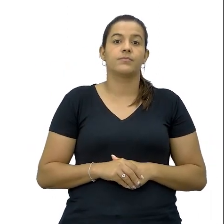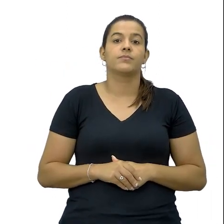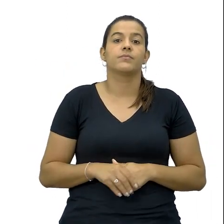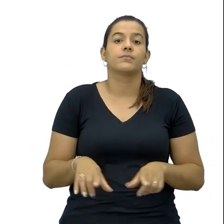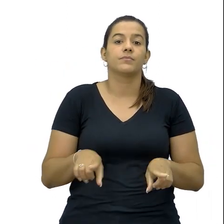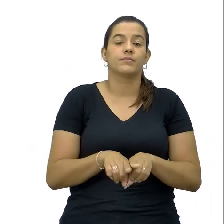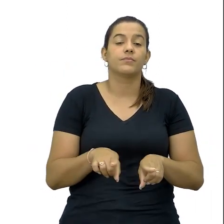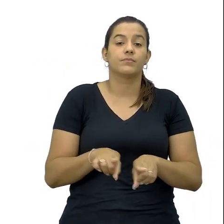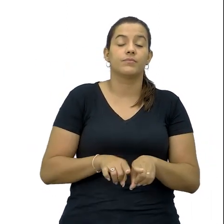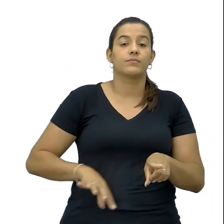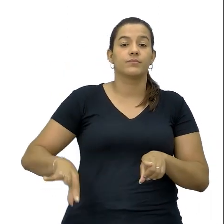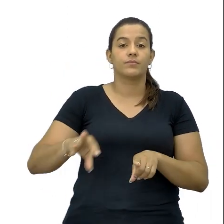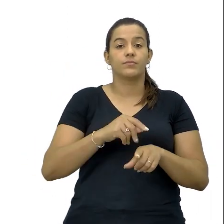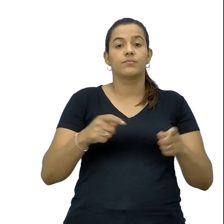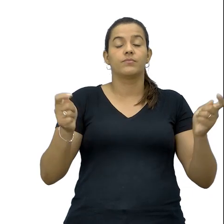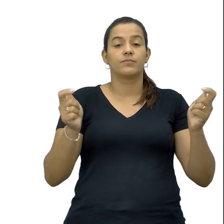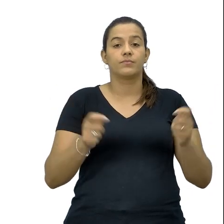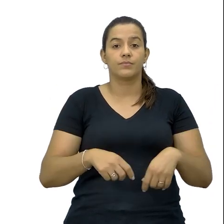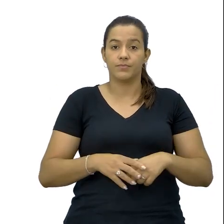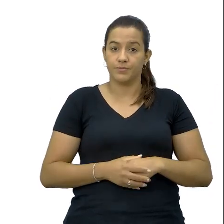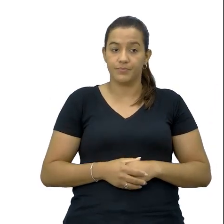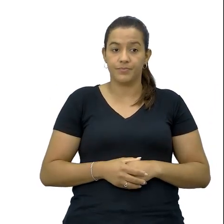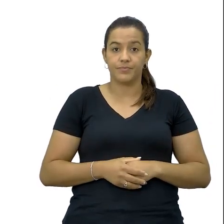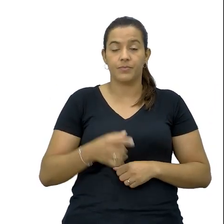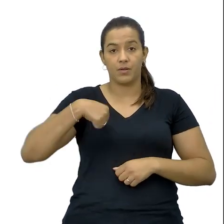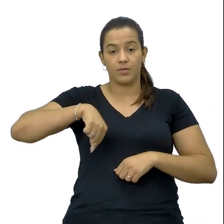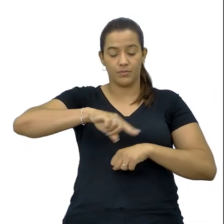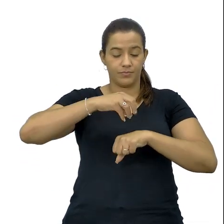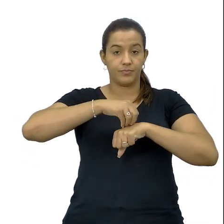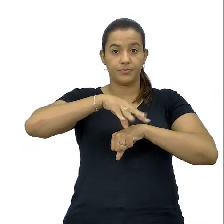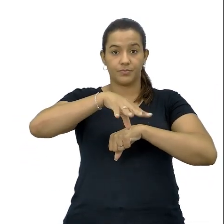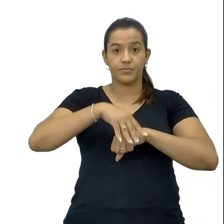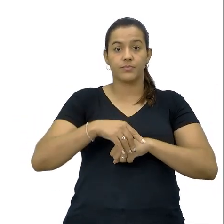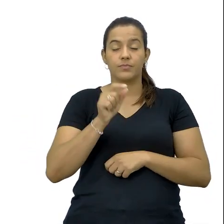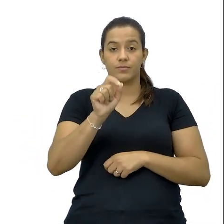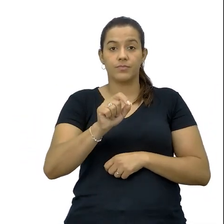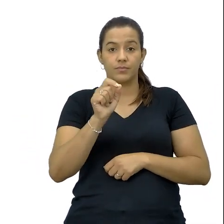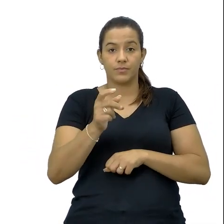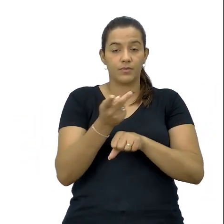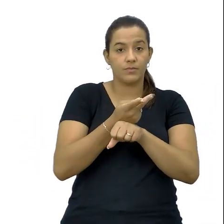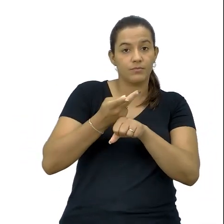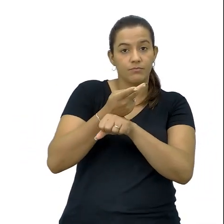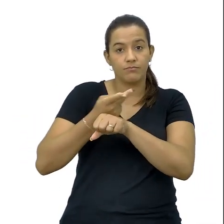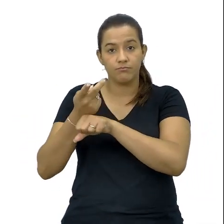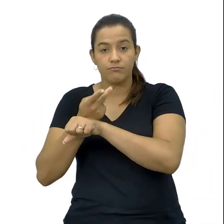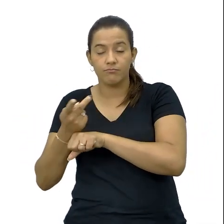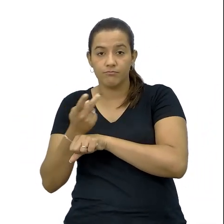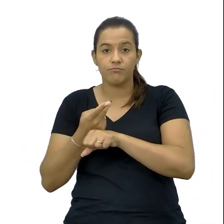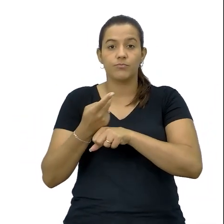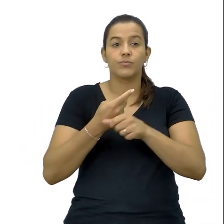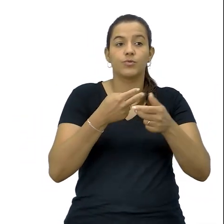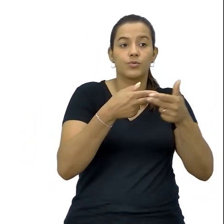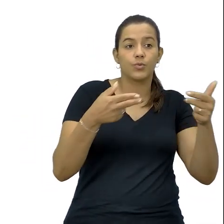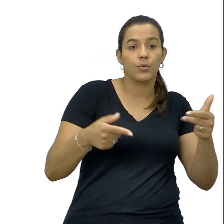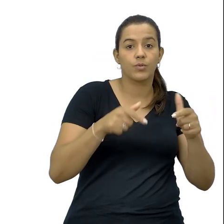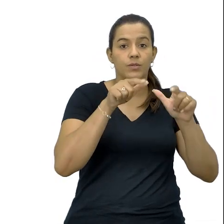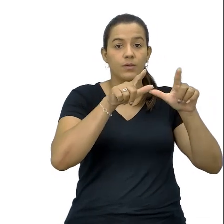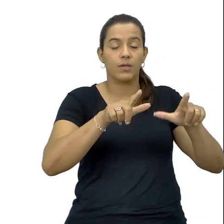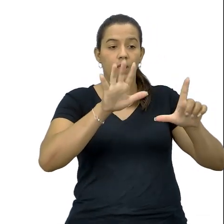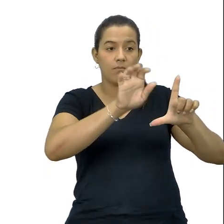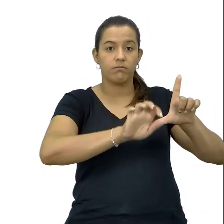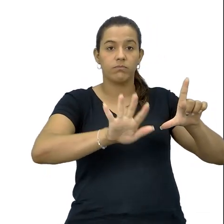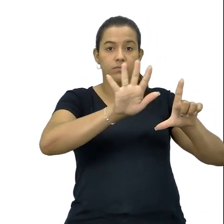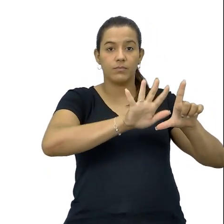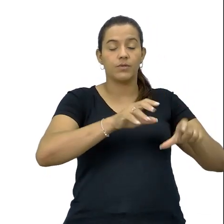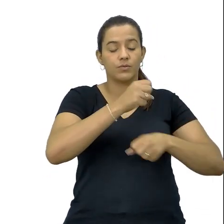foi feita de 2021. E a nossa sugestão, busque questões lá na plataforma